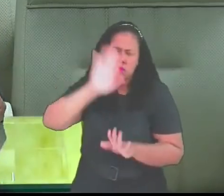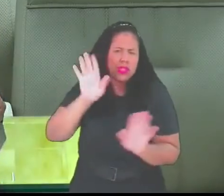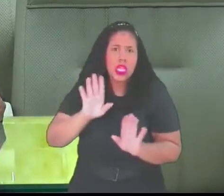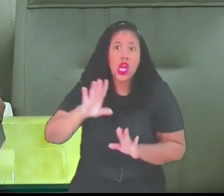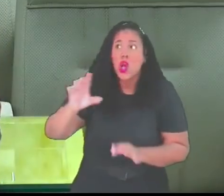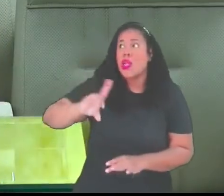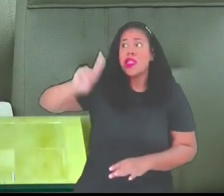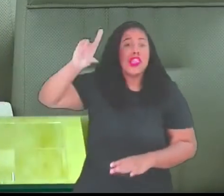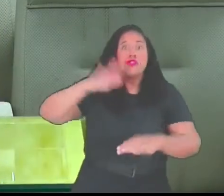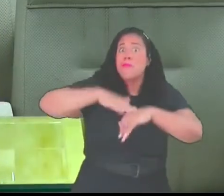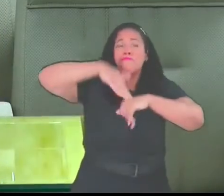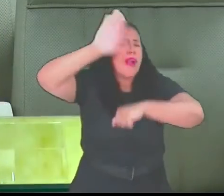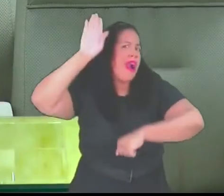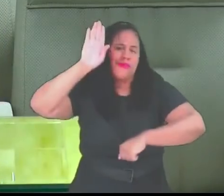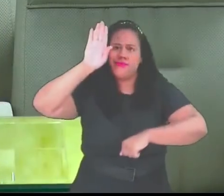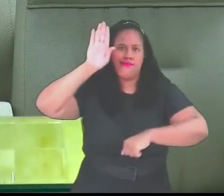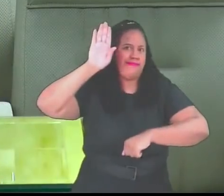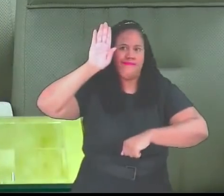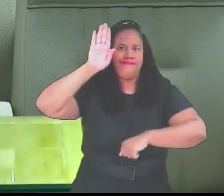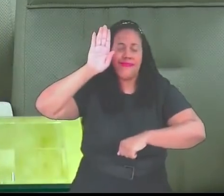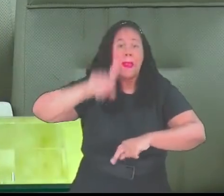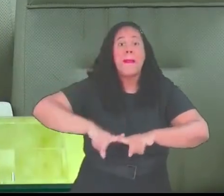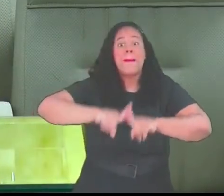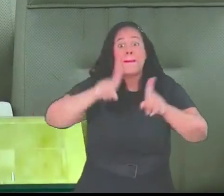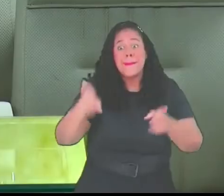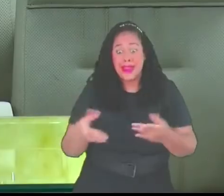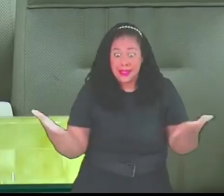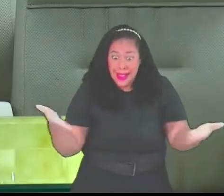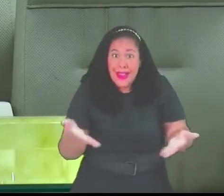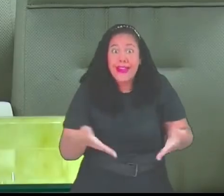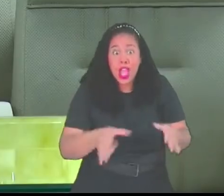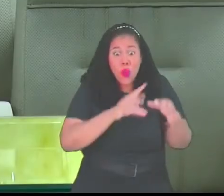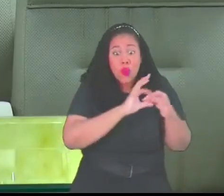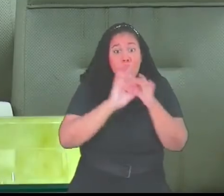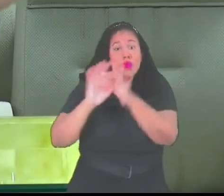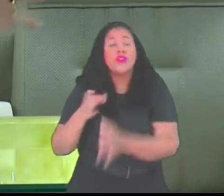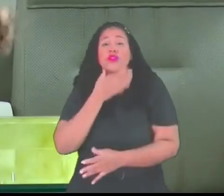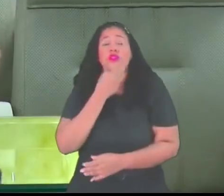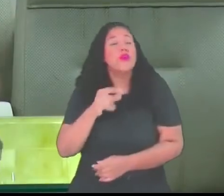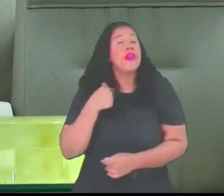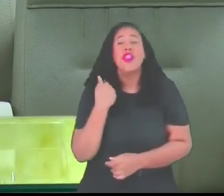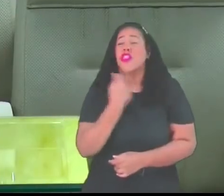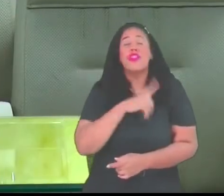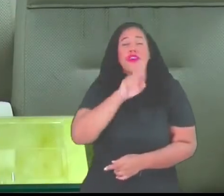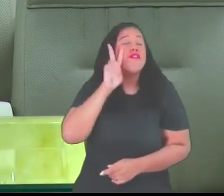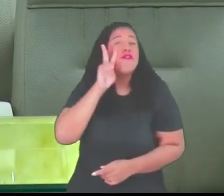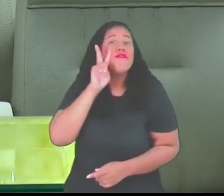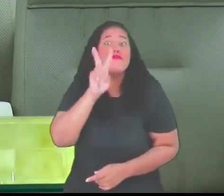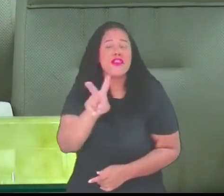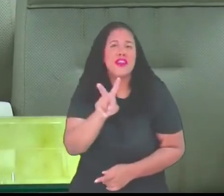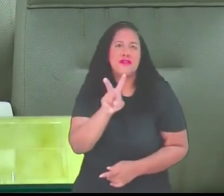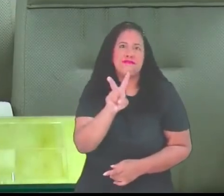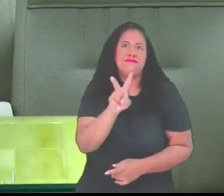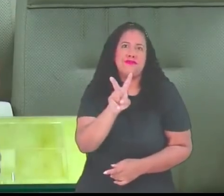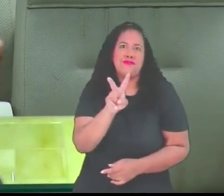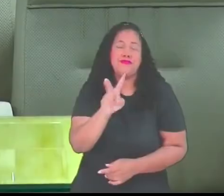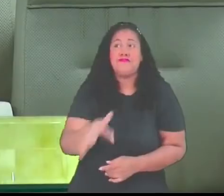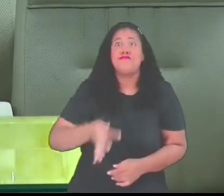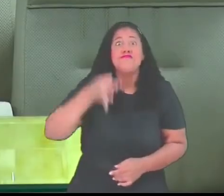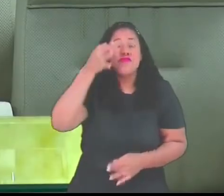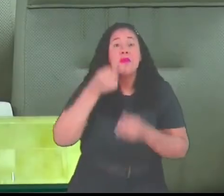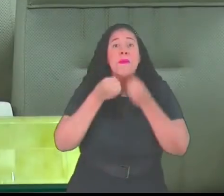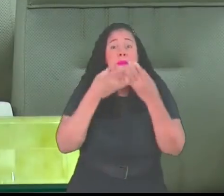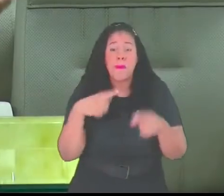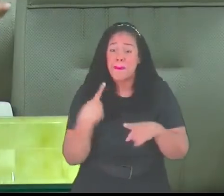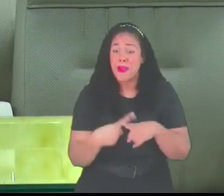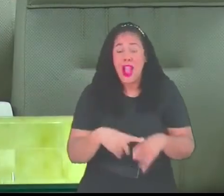das expectativas. Mas dentro do contexto humano, nós não vemos expectativas. Porque a coisa